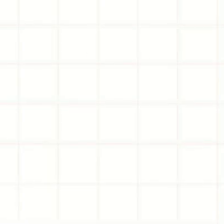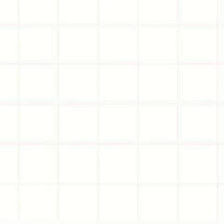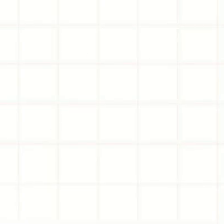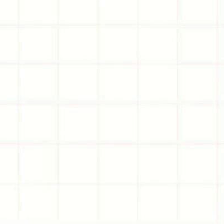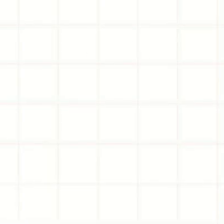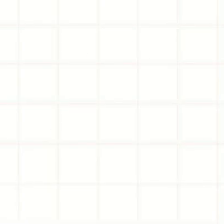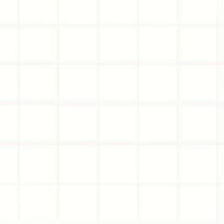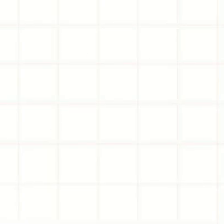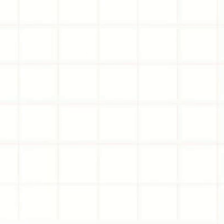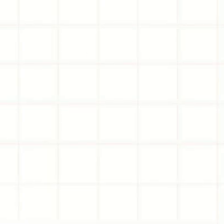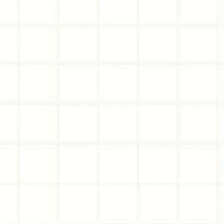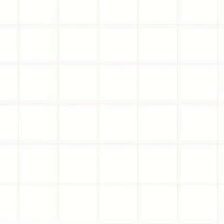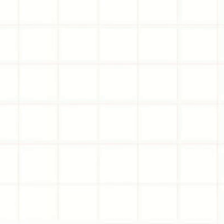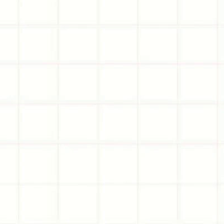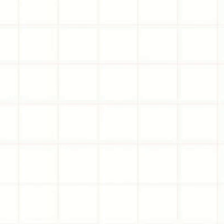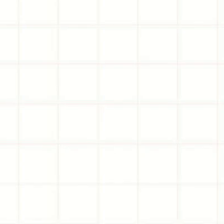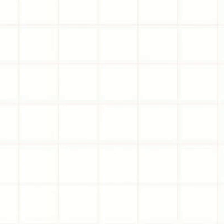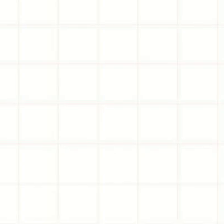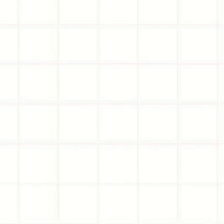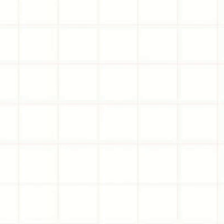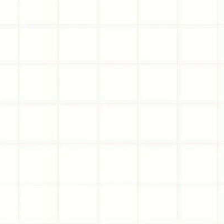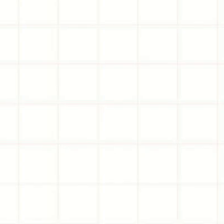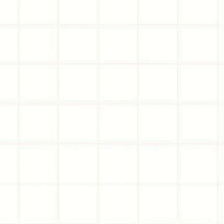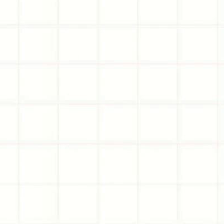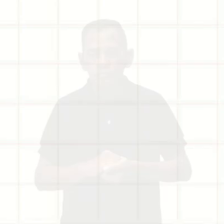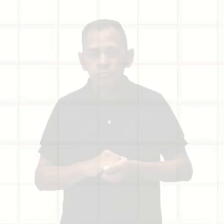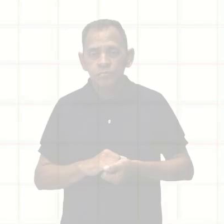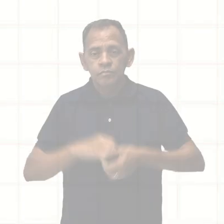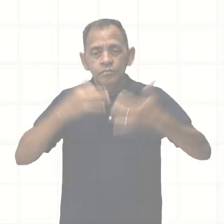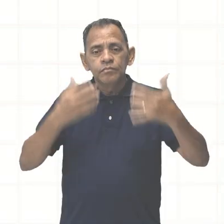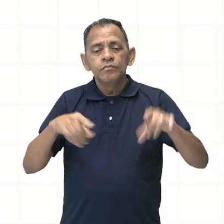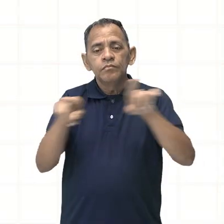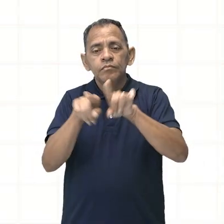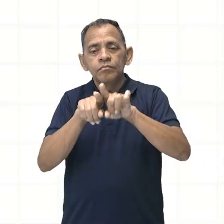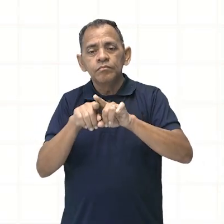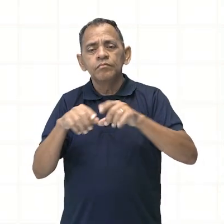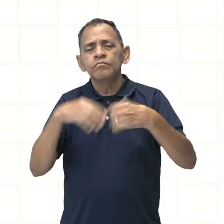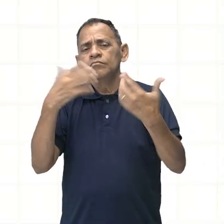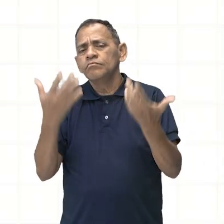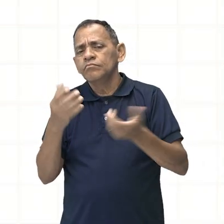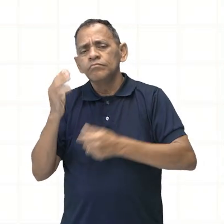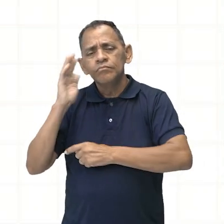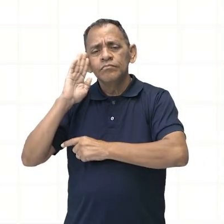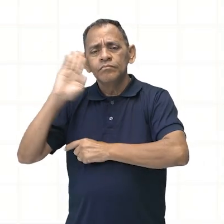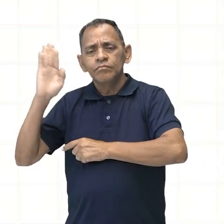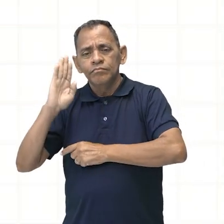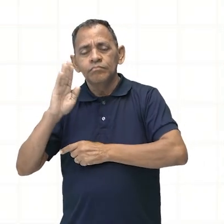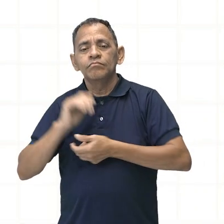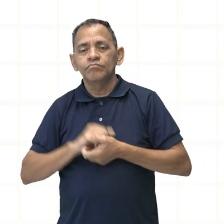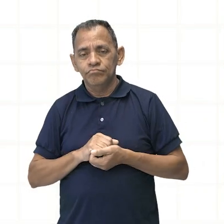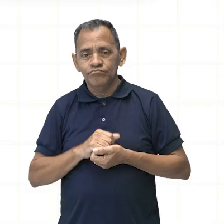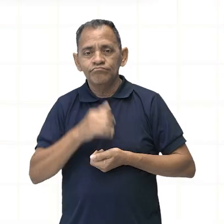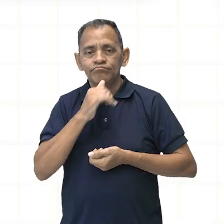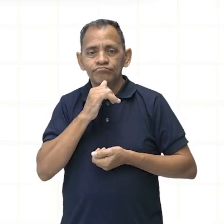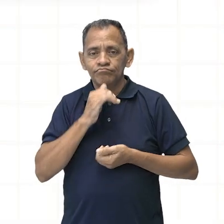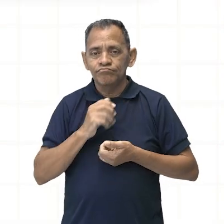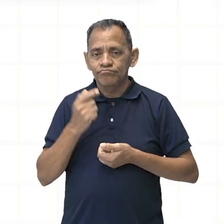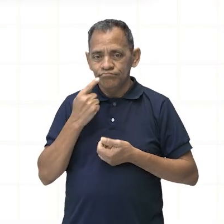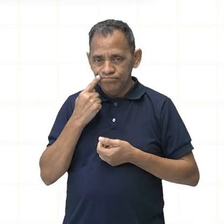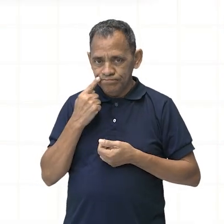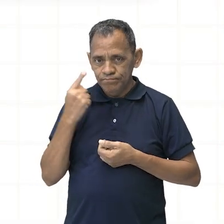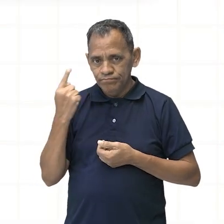exemplo lá da civilização oriental, né? Principal não, né? Um dos exemplos ali de civilizações dessa região